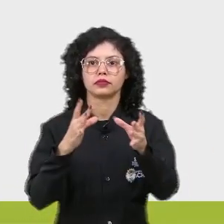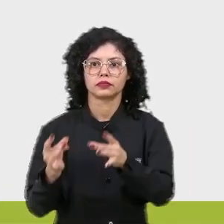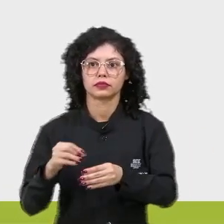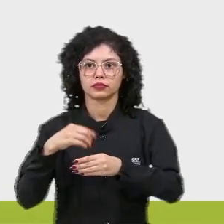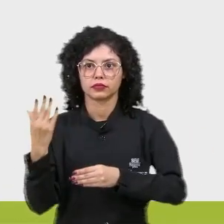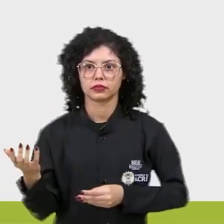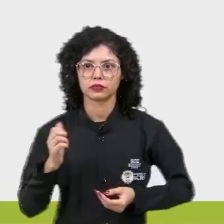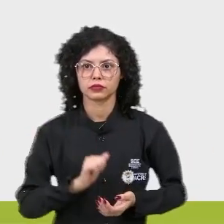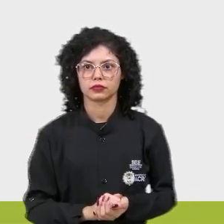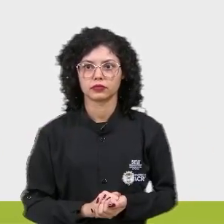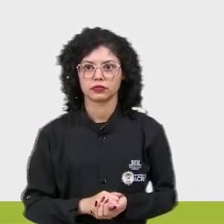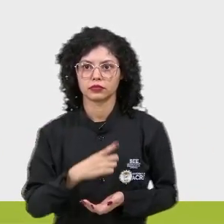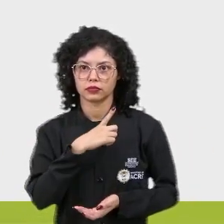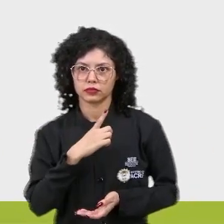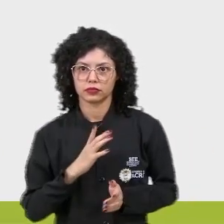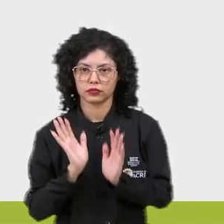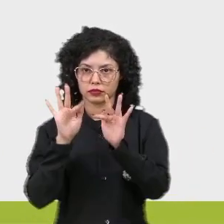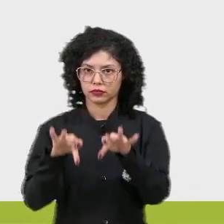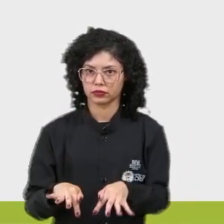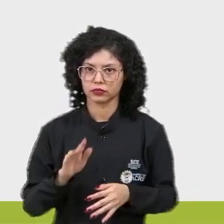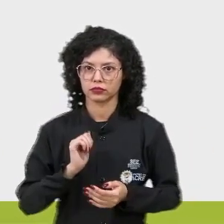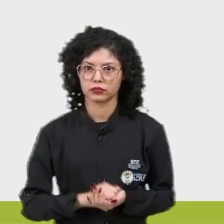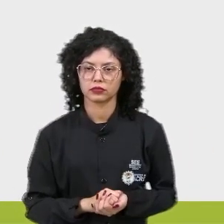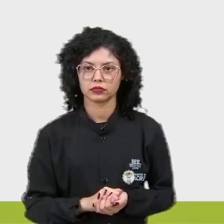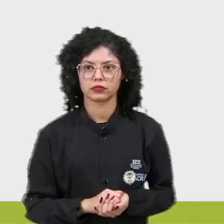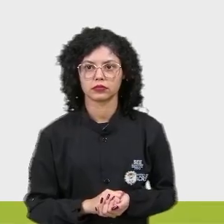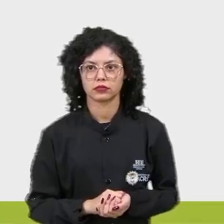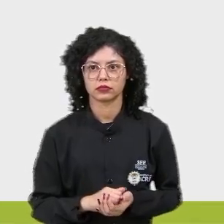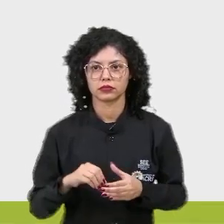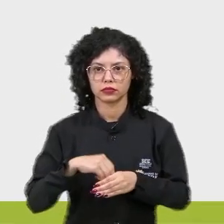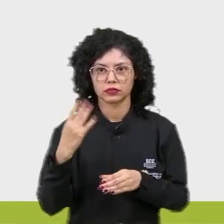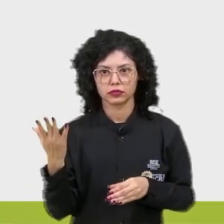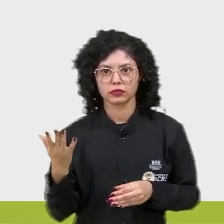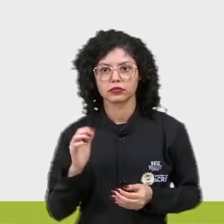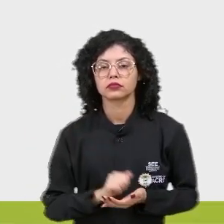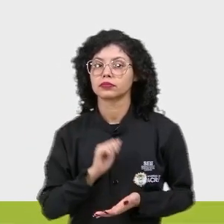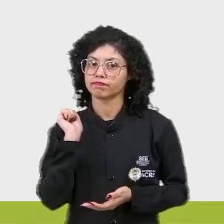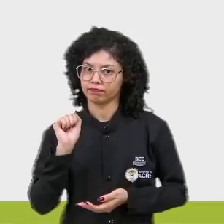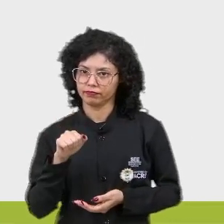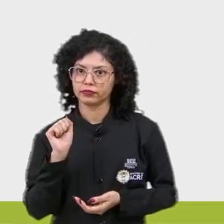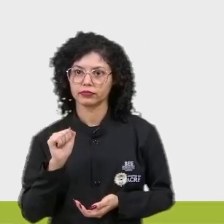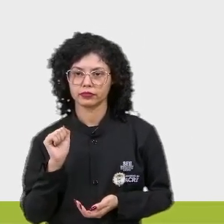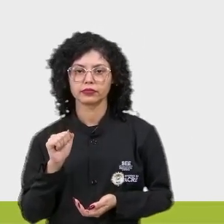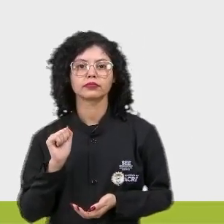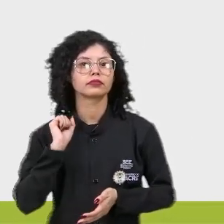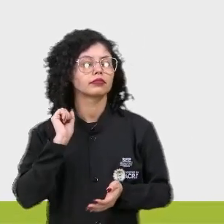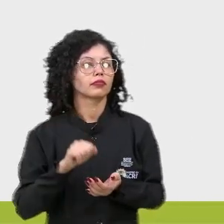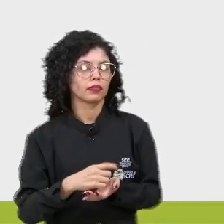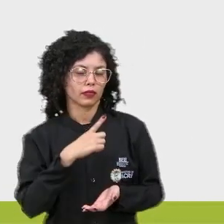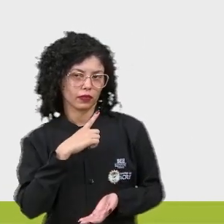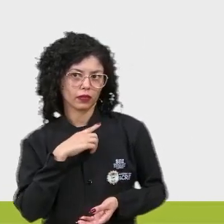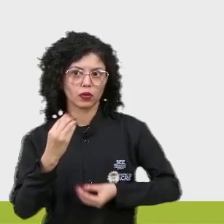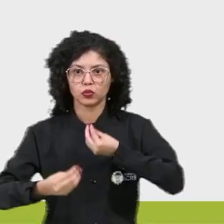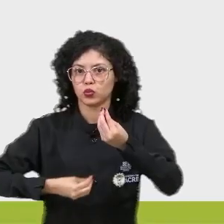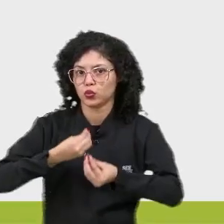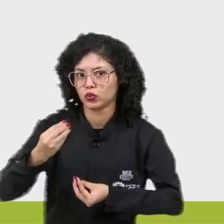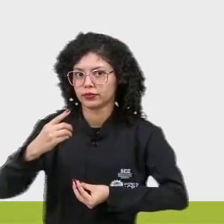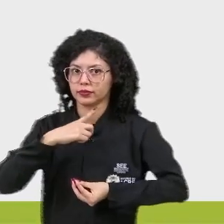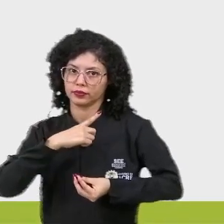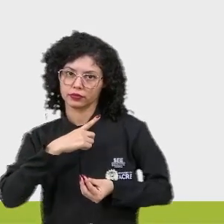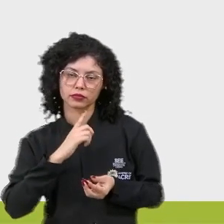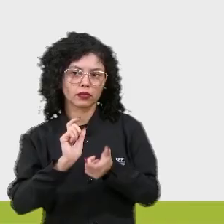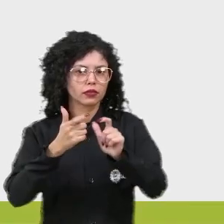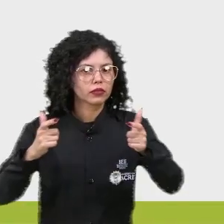externo. As ferrovias terminam em portos de exportação. Sim, gente, as ferrovias, como ela tem uma